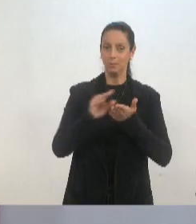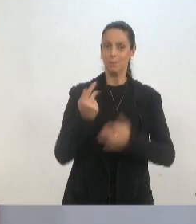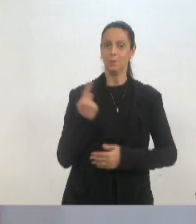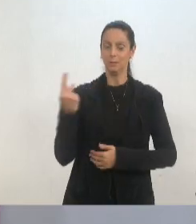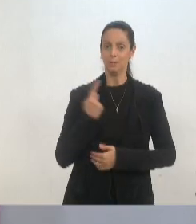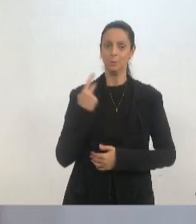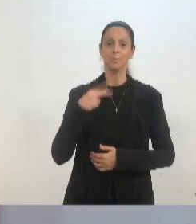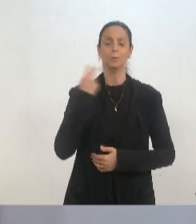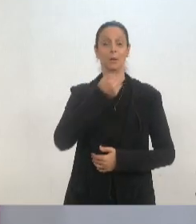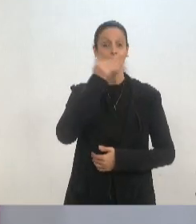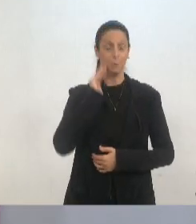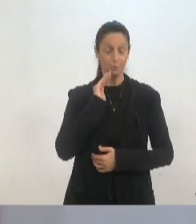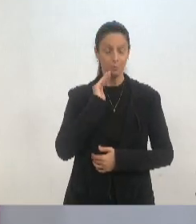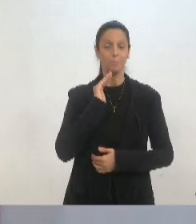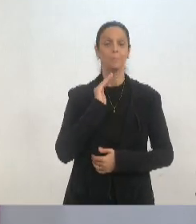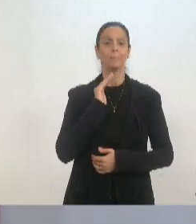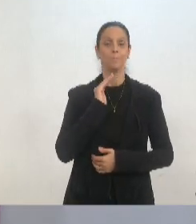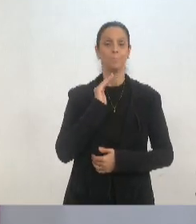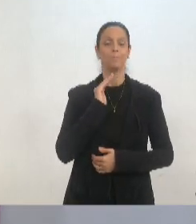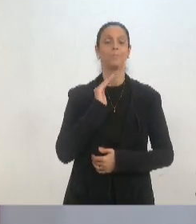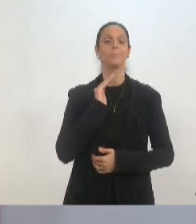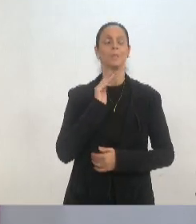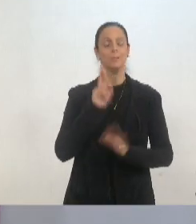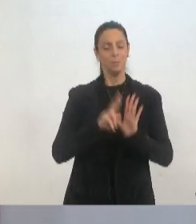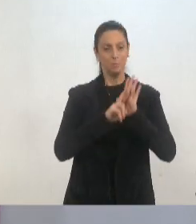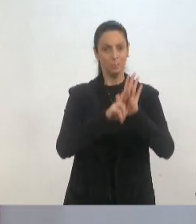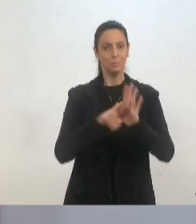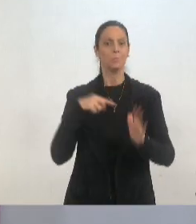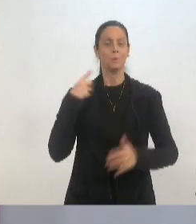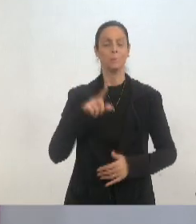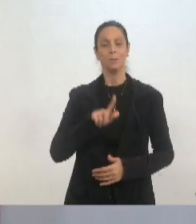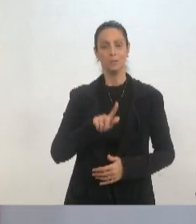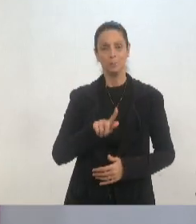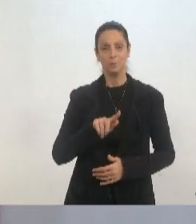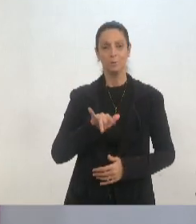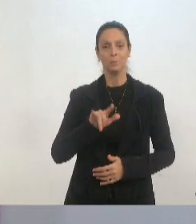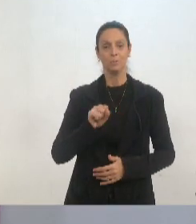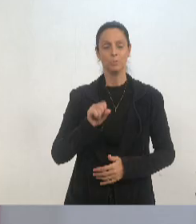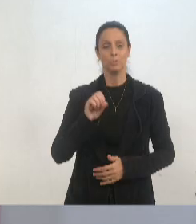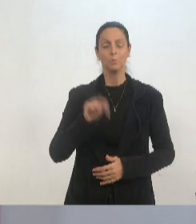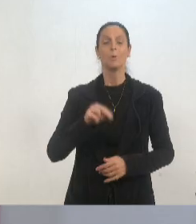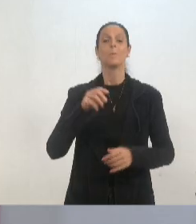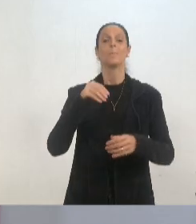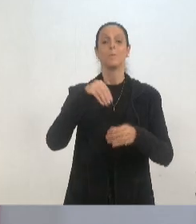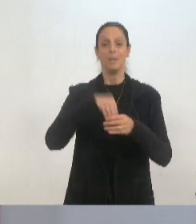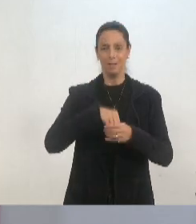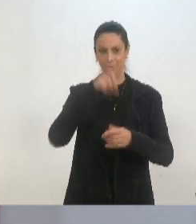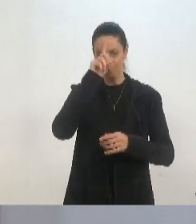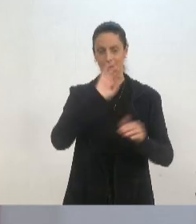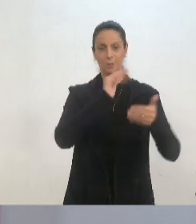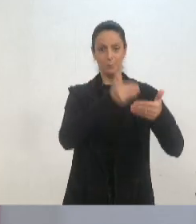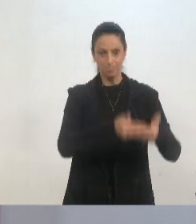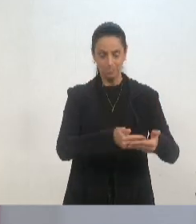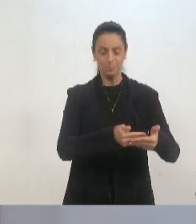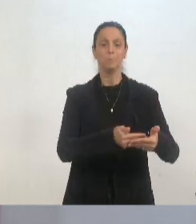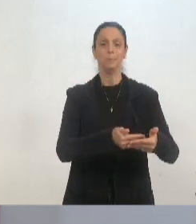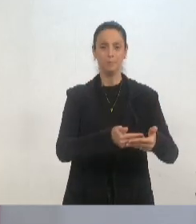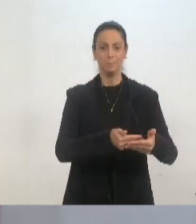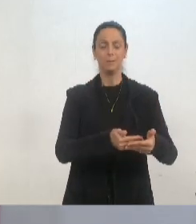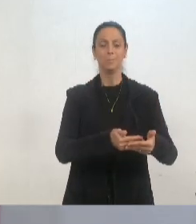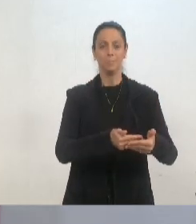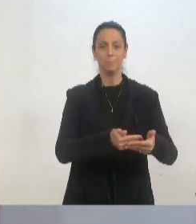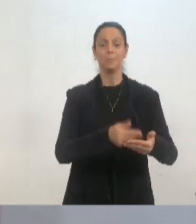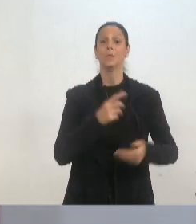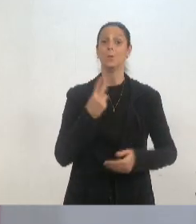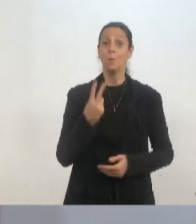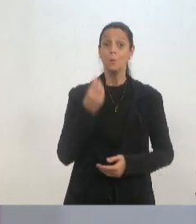Bruno estivemos honrosamente representando o deputado Gilson no Hospital Santo Antônio essa manhã, relatando que 2.700.000